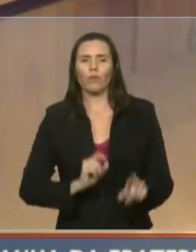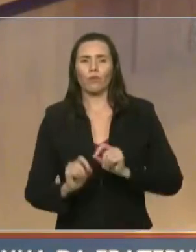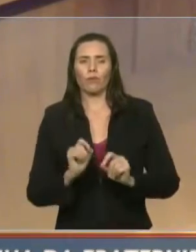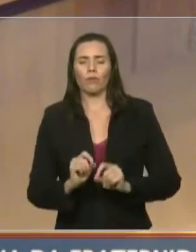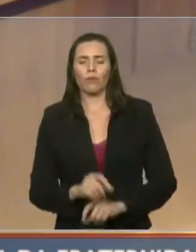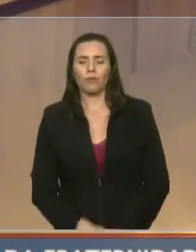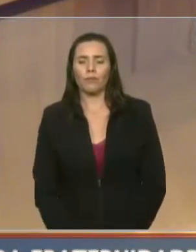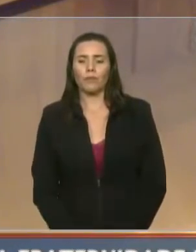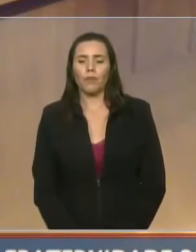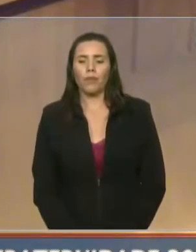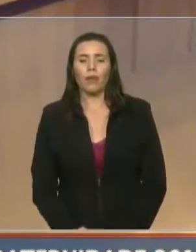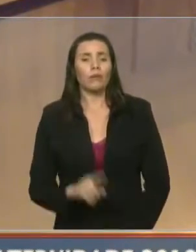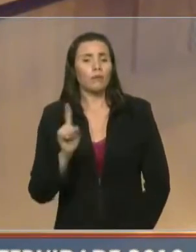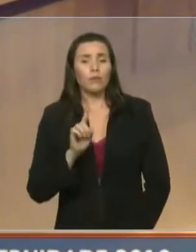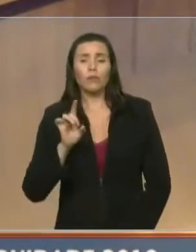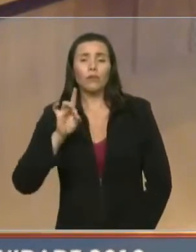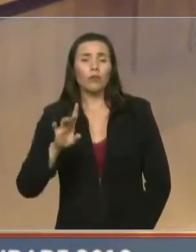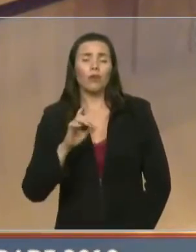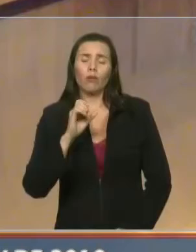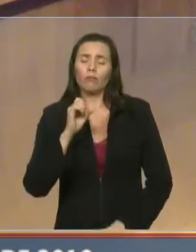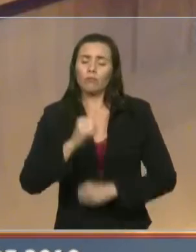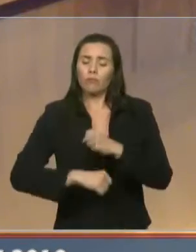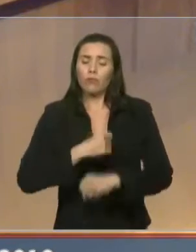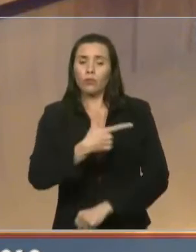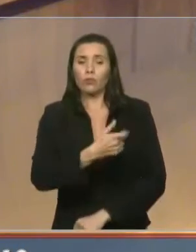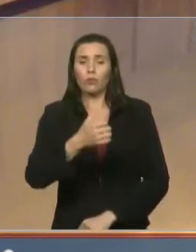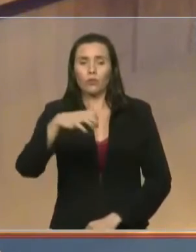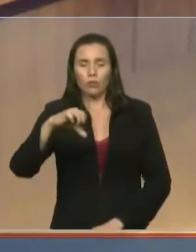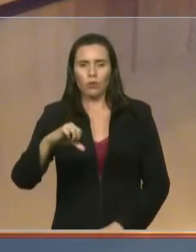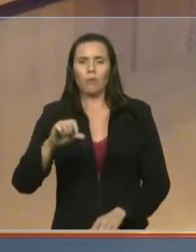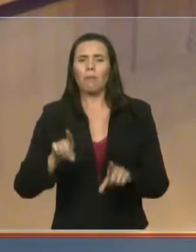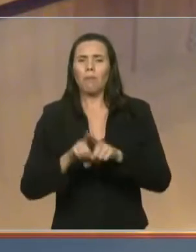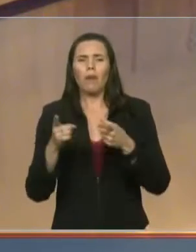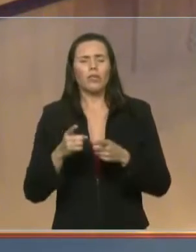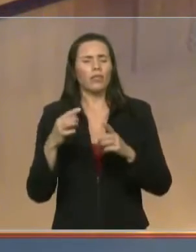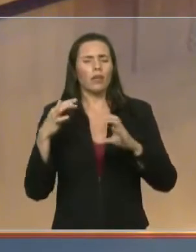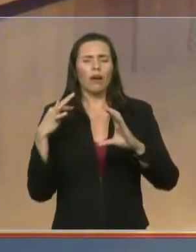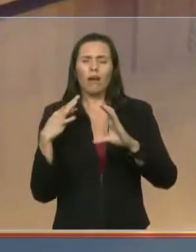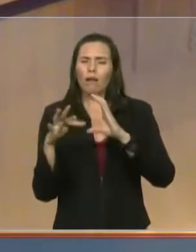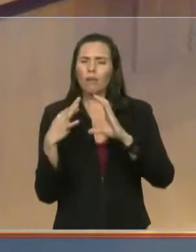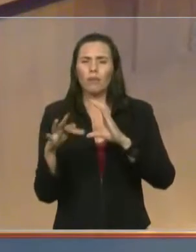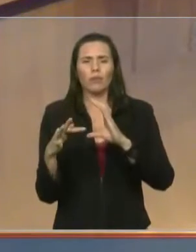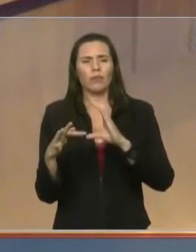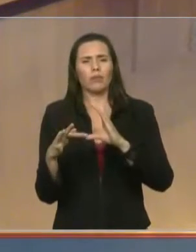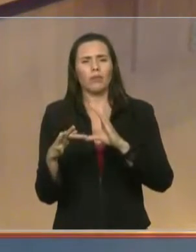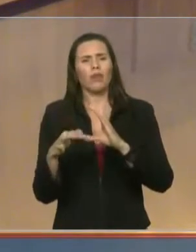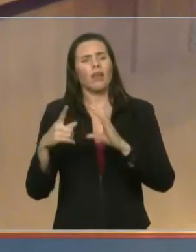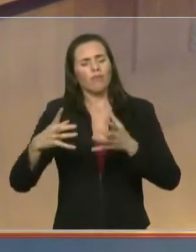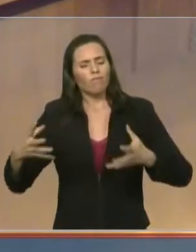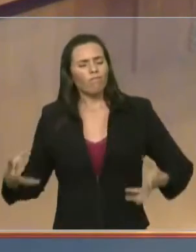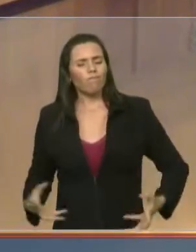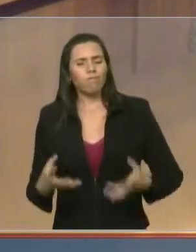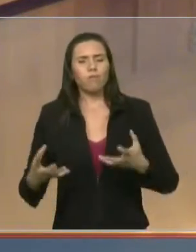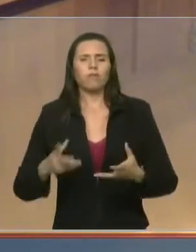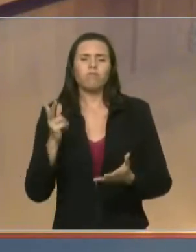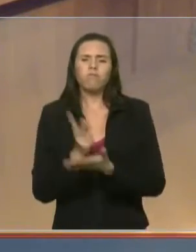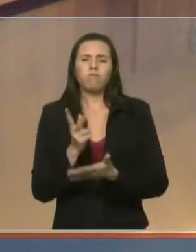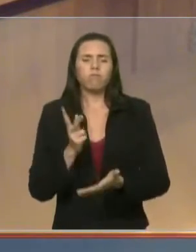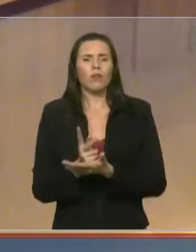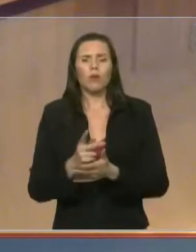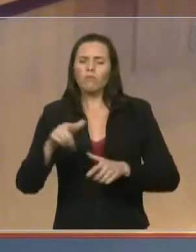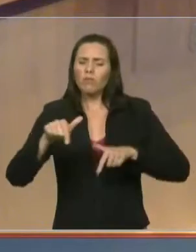não somente a de 2019, mas a campanha da Fraternidade em si, é uma das maiores iniciativas da Igreja